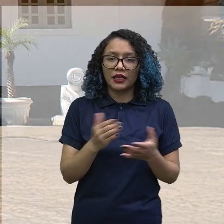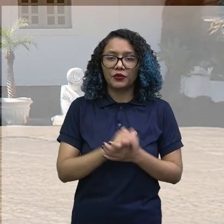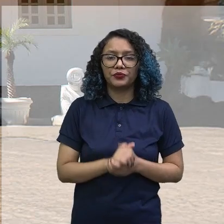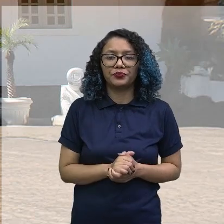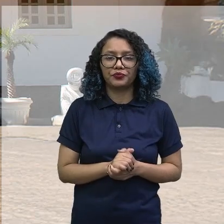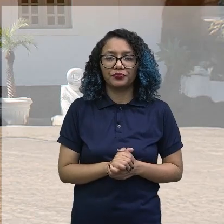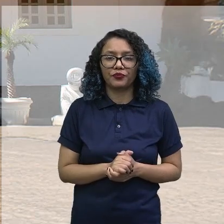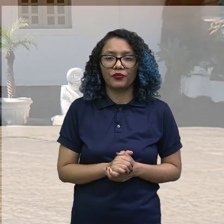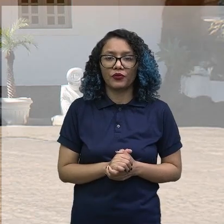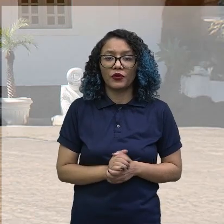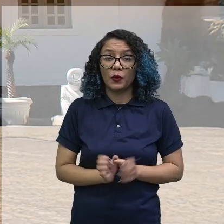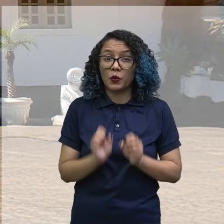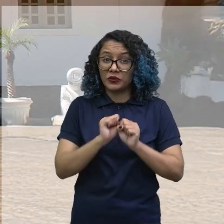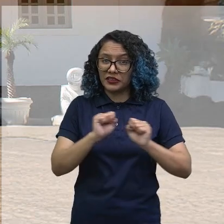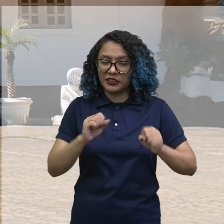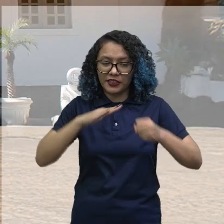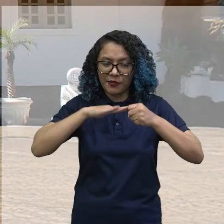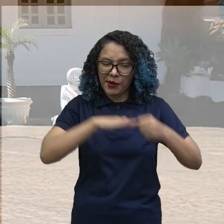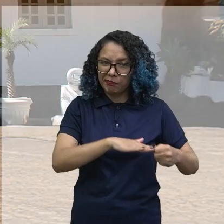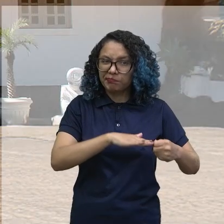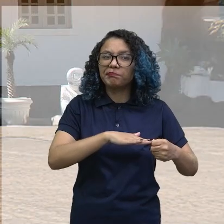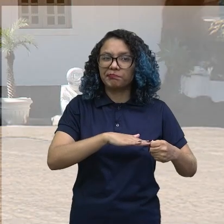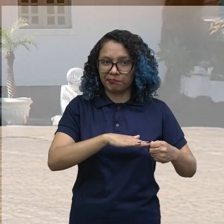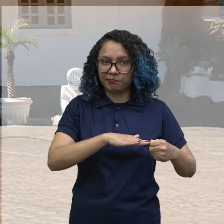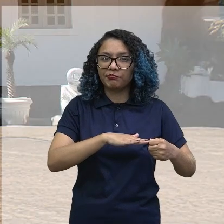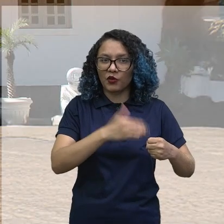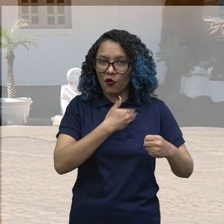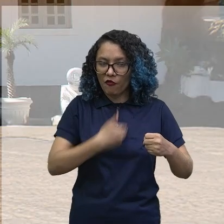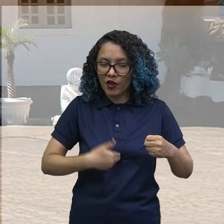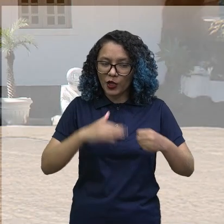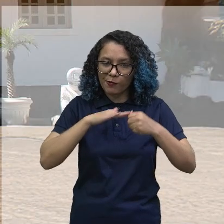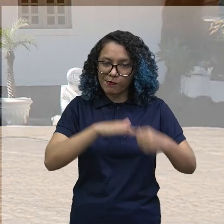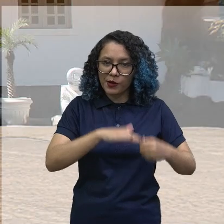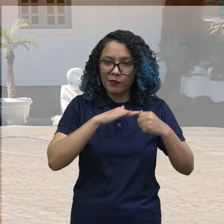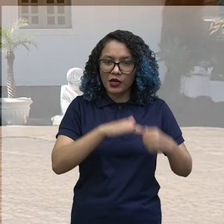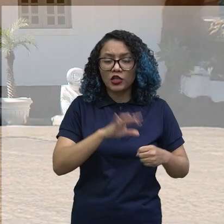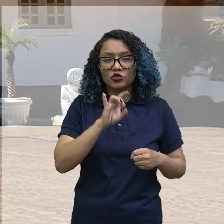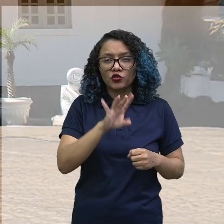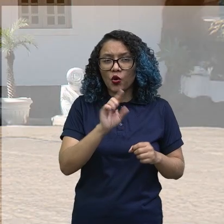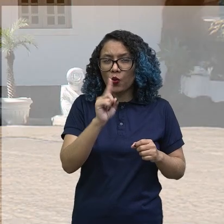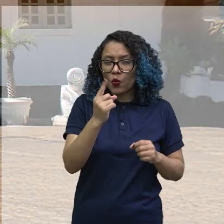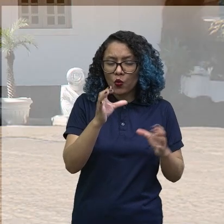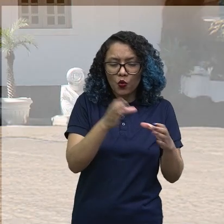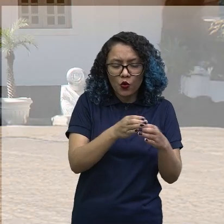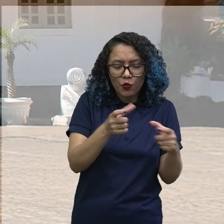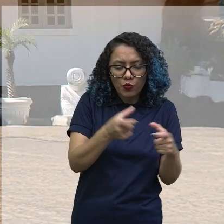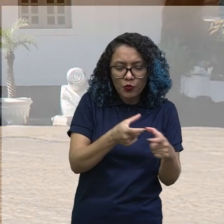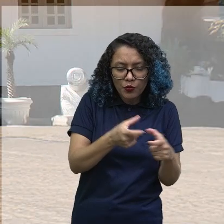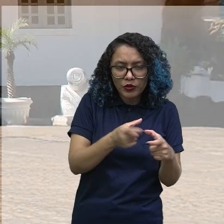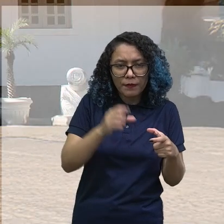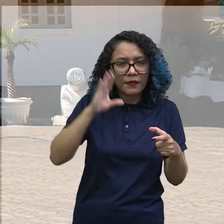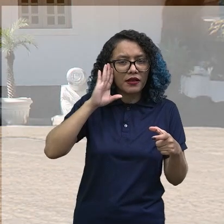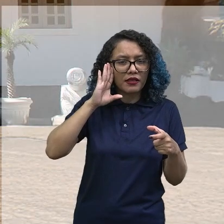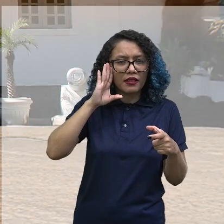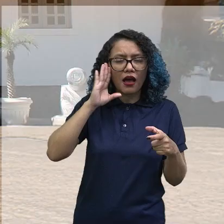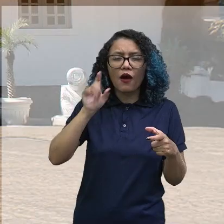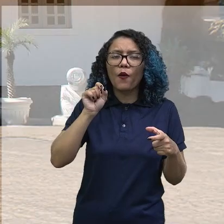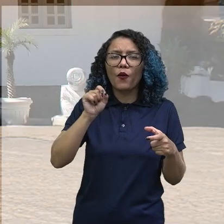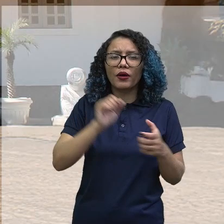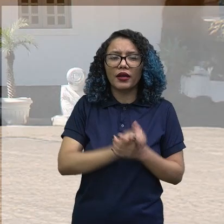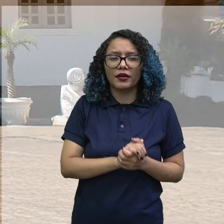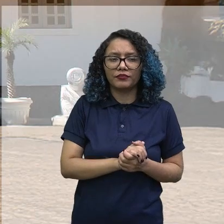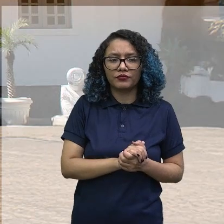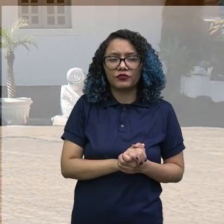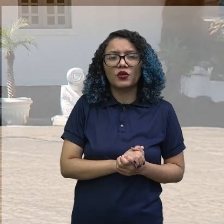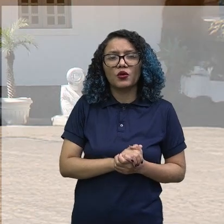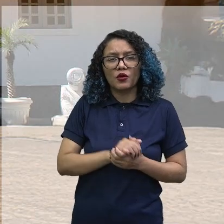duramente reprimida pelas forças federais, e ela terminou apenas com um pequeno grupo de militares que se deslocou às ruas